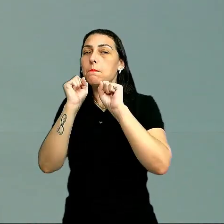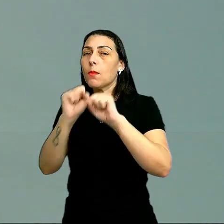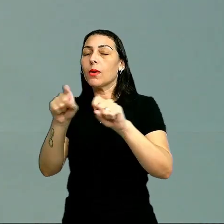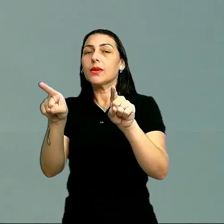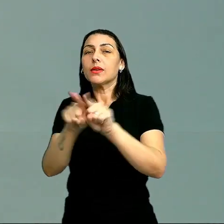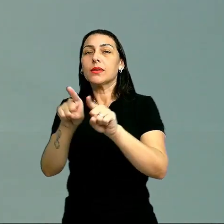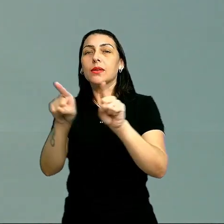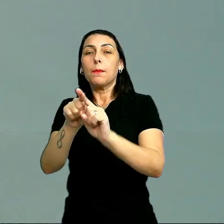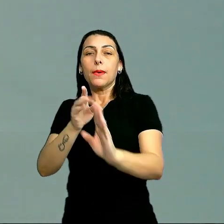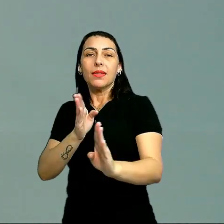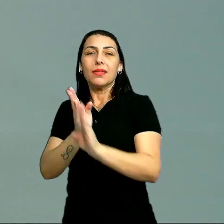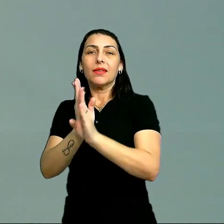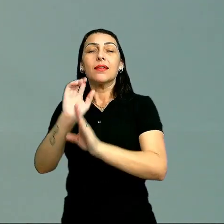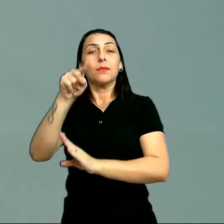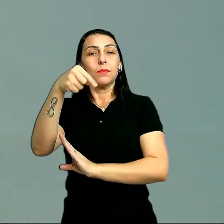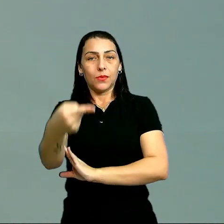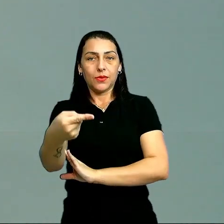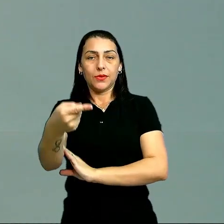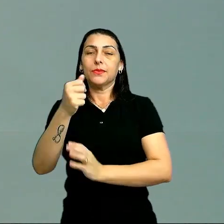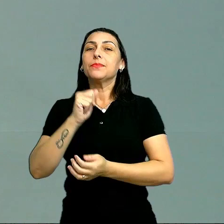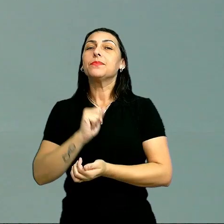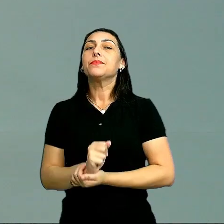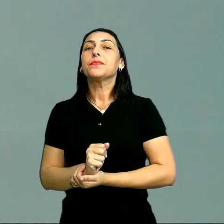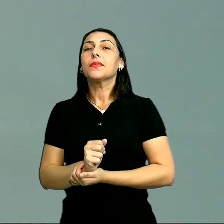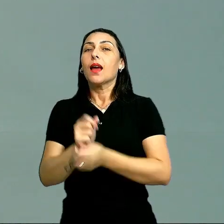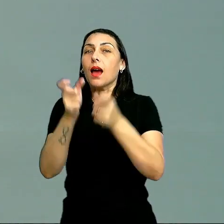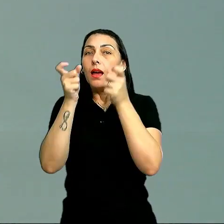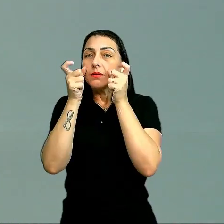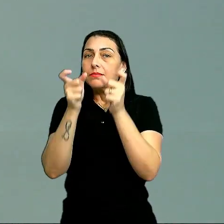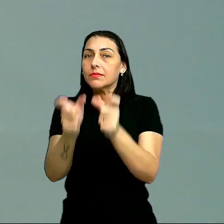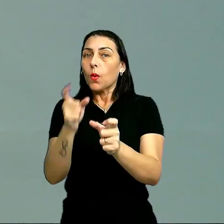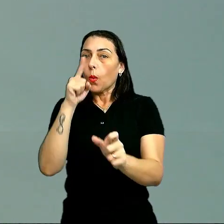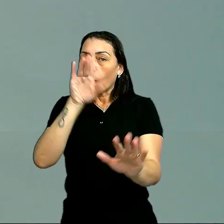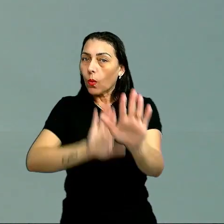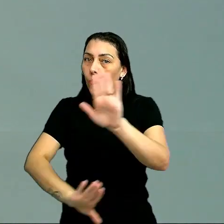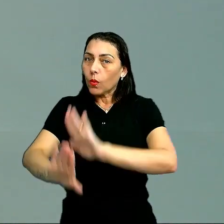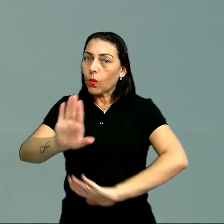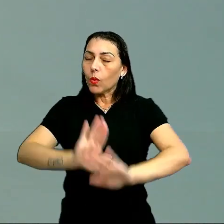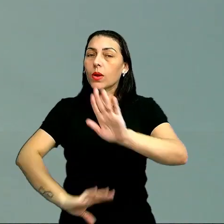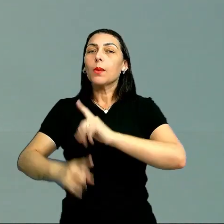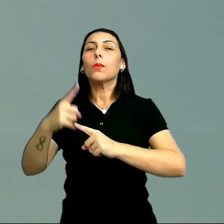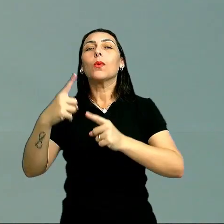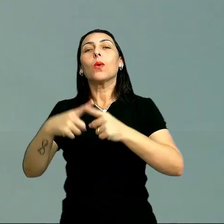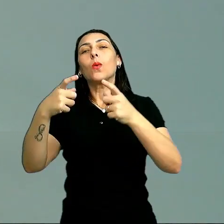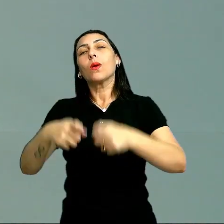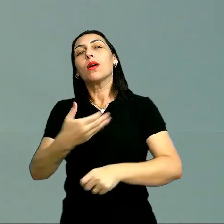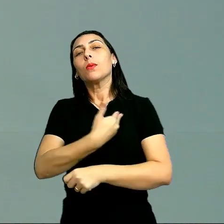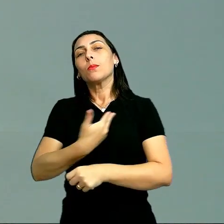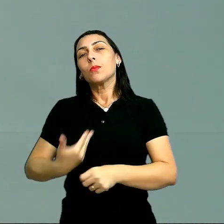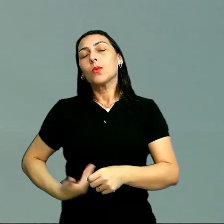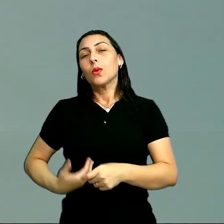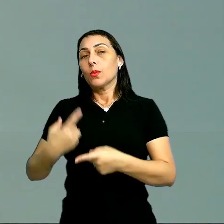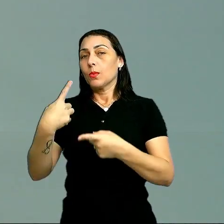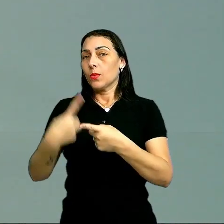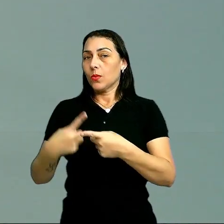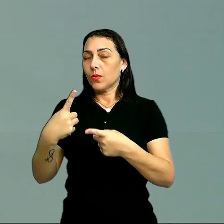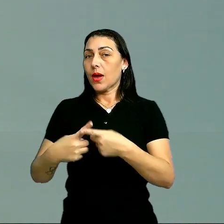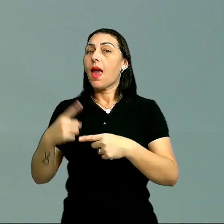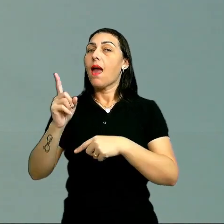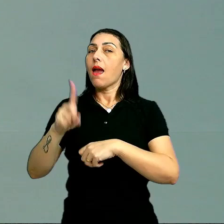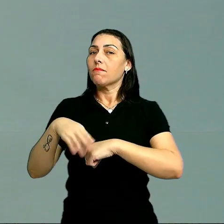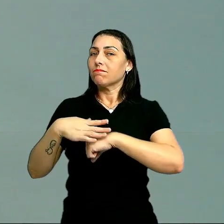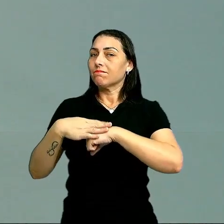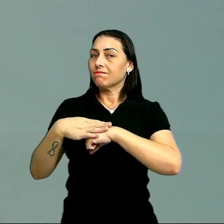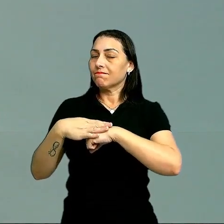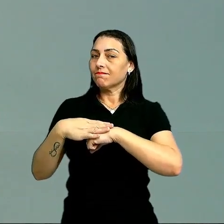ser identificado depois. Então, preste bastante atenção porque você está num lugar público, porque isso é uma